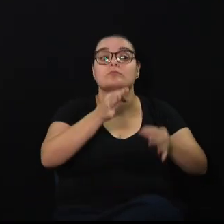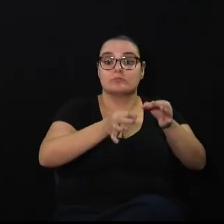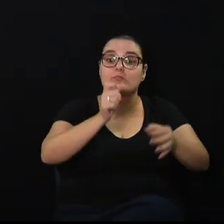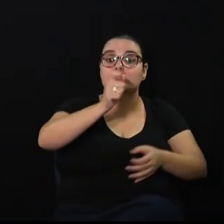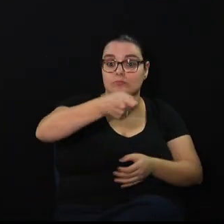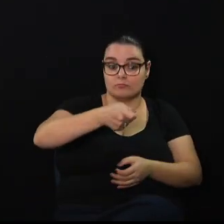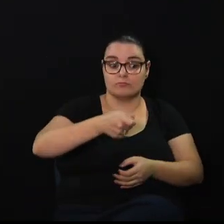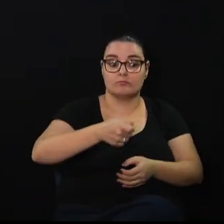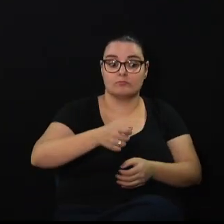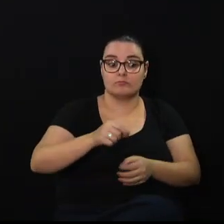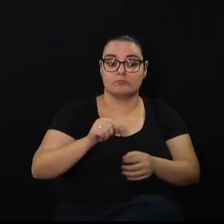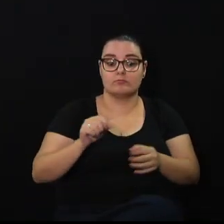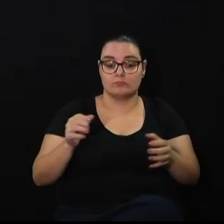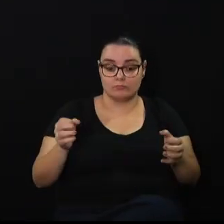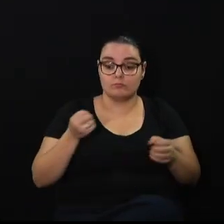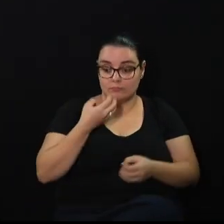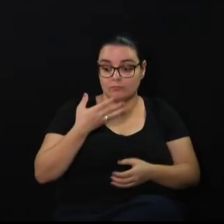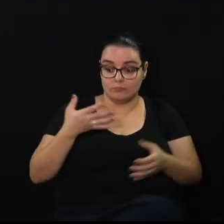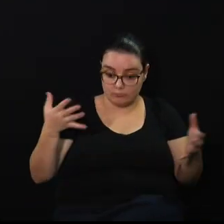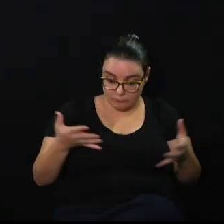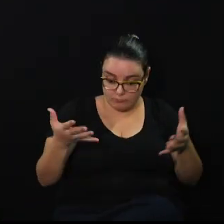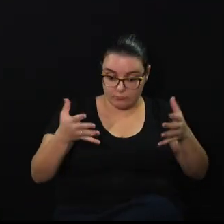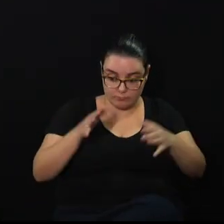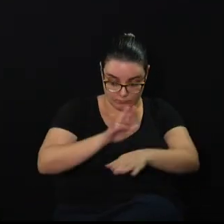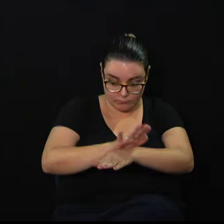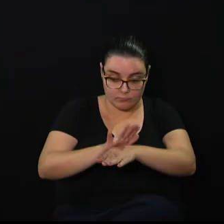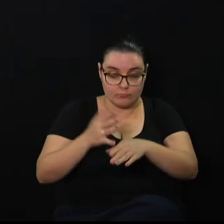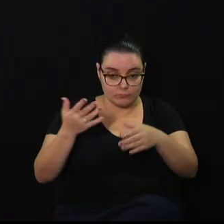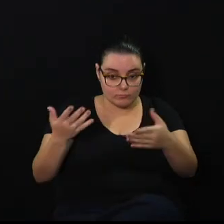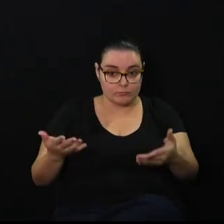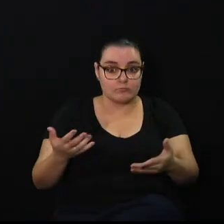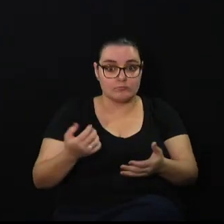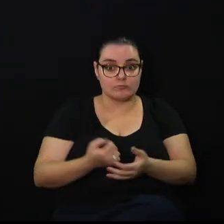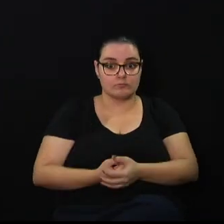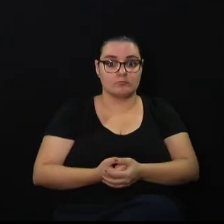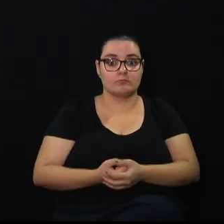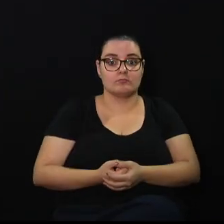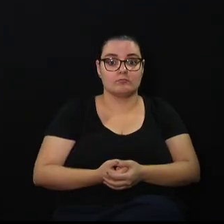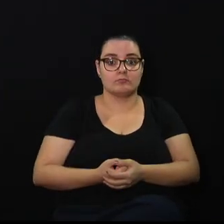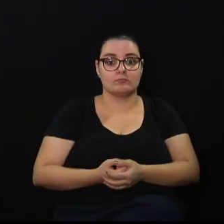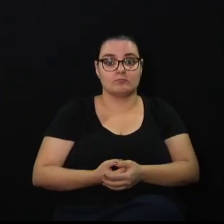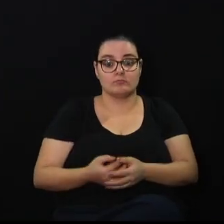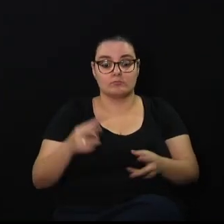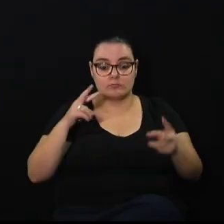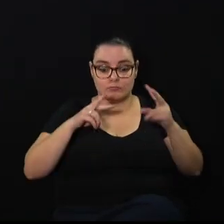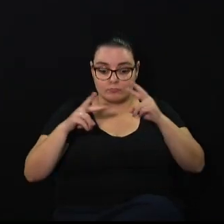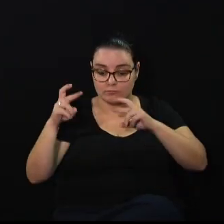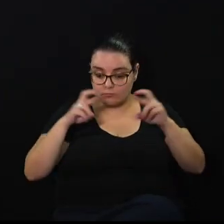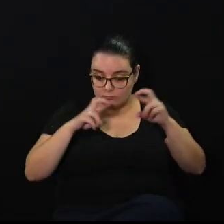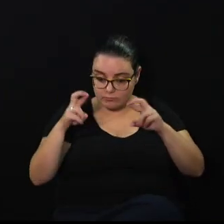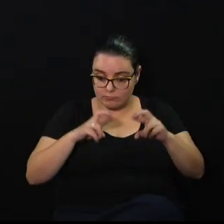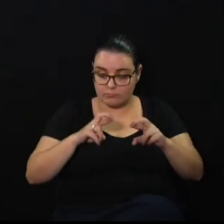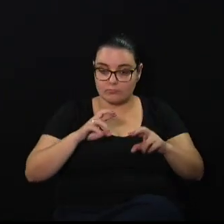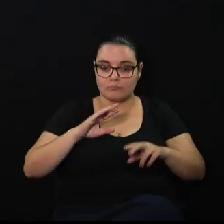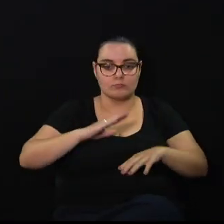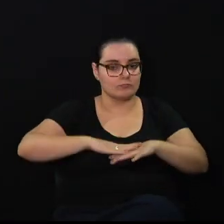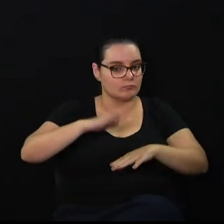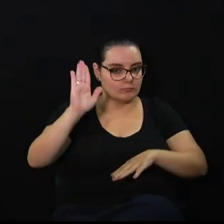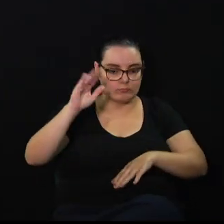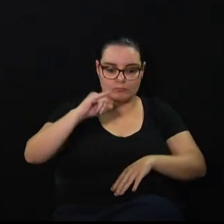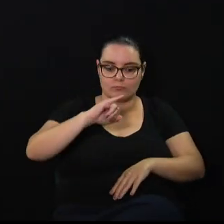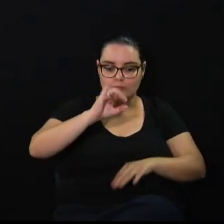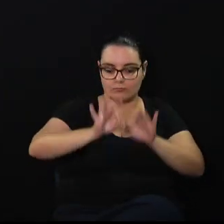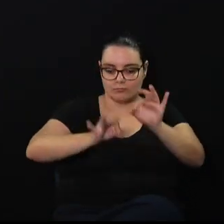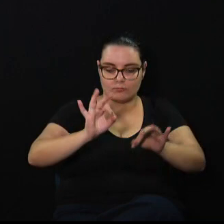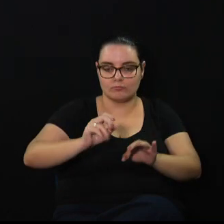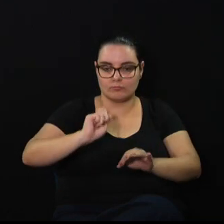quando eles apreciam a as demandas e após apreciar em vários e vários julgados o tribunal aqui de justiça